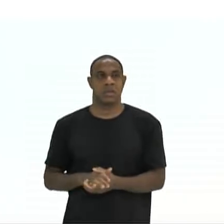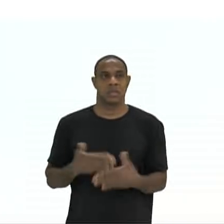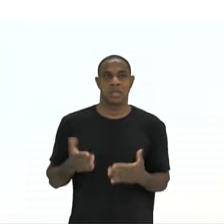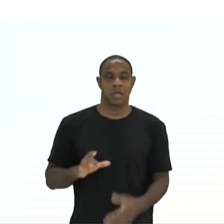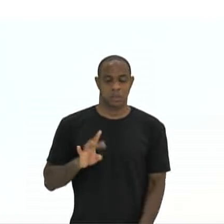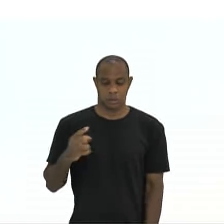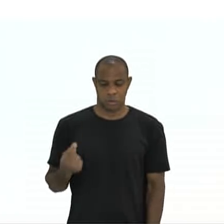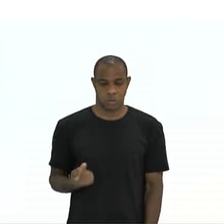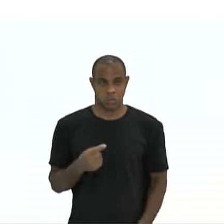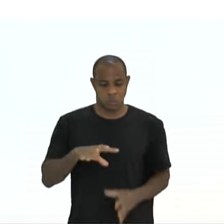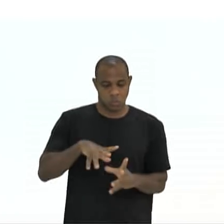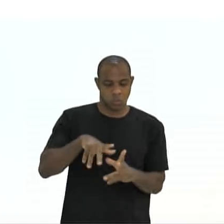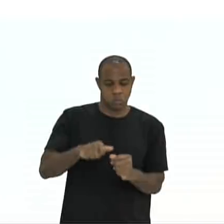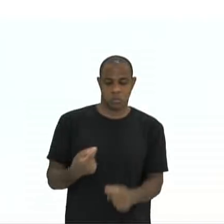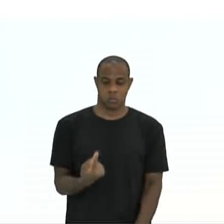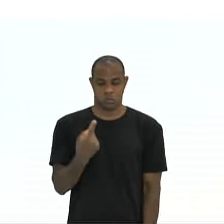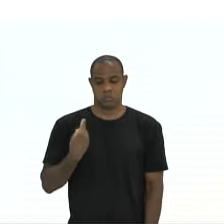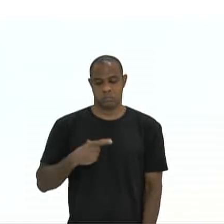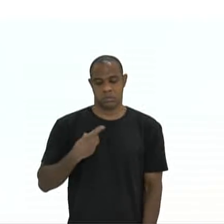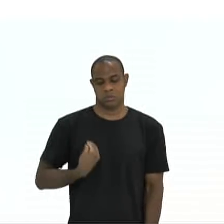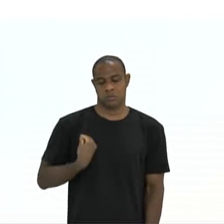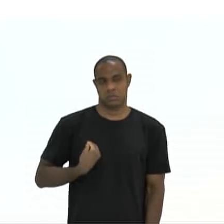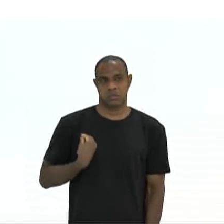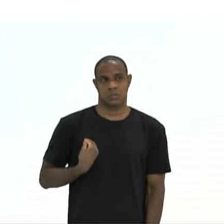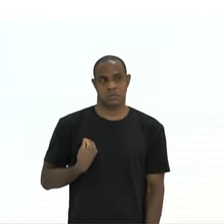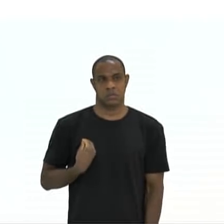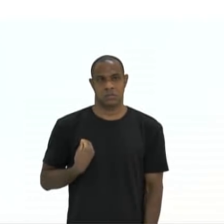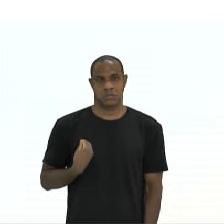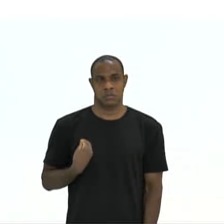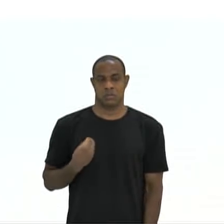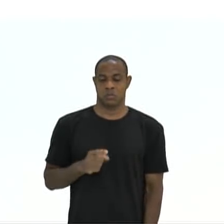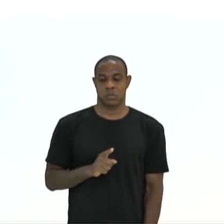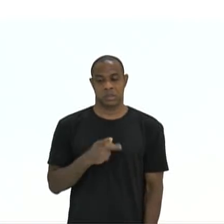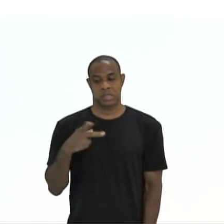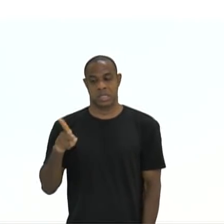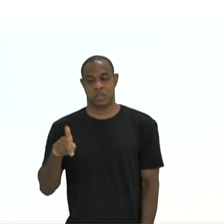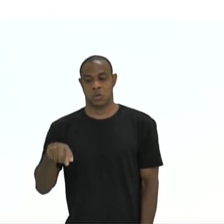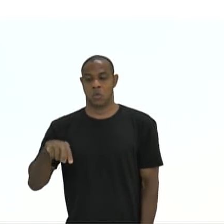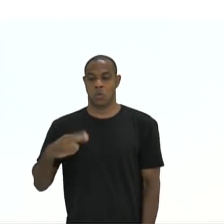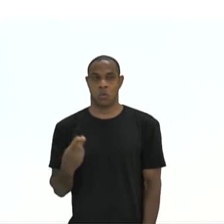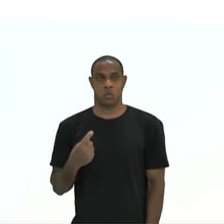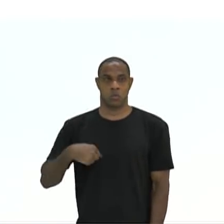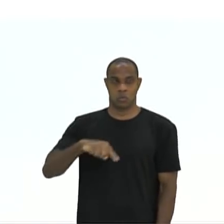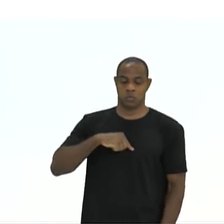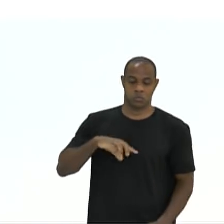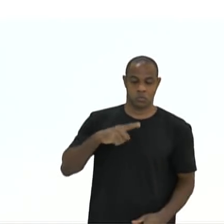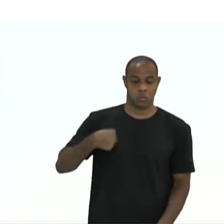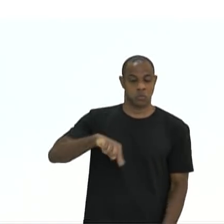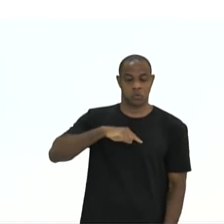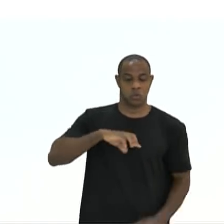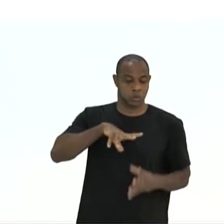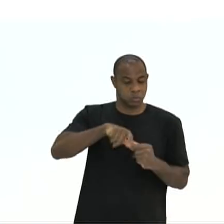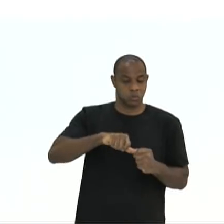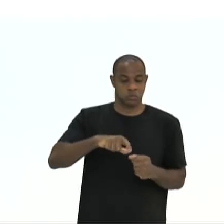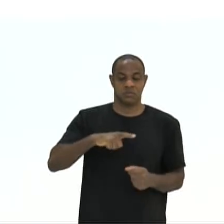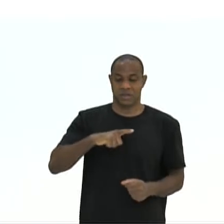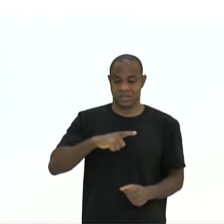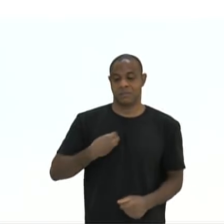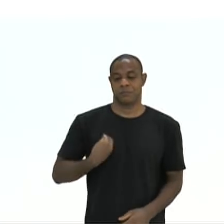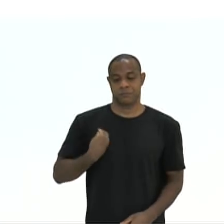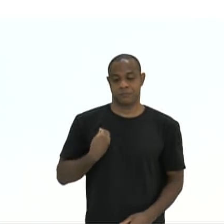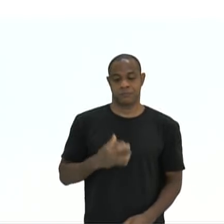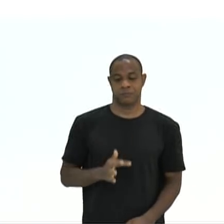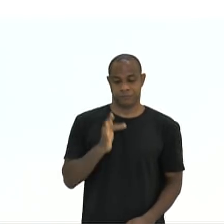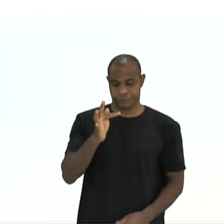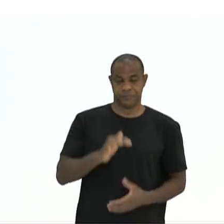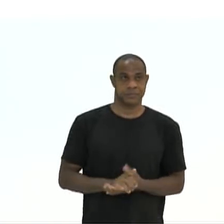Apenas um mundo sobreviverá, o deles ou o nosso. Vamos para a nossa primeira atividade para a gente